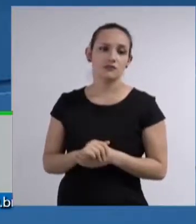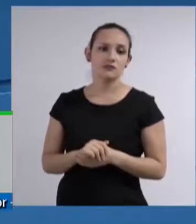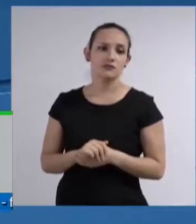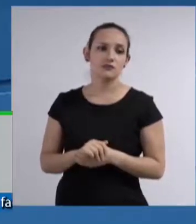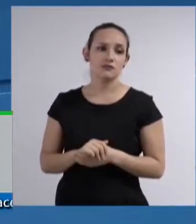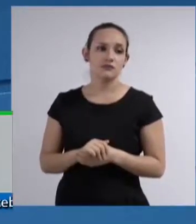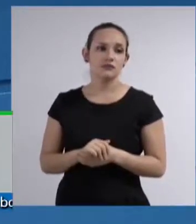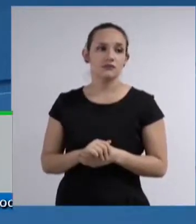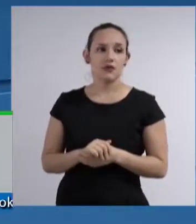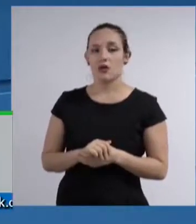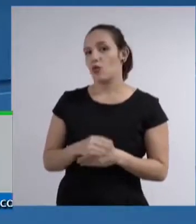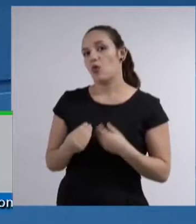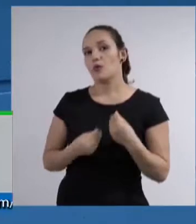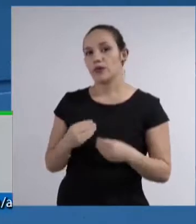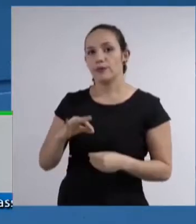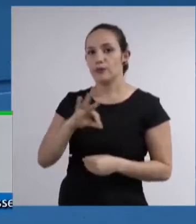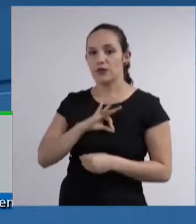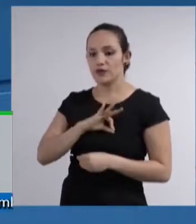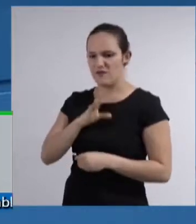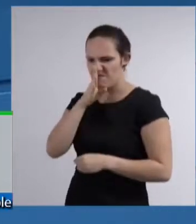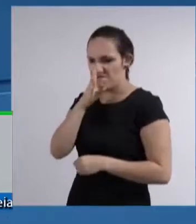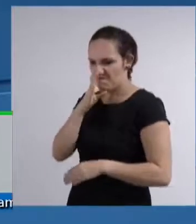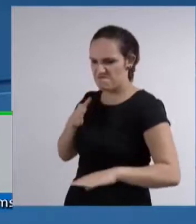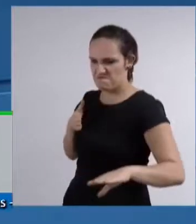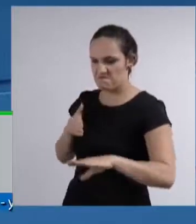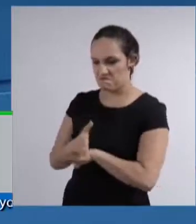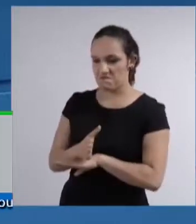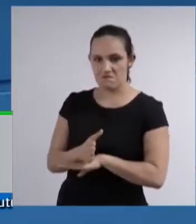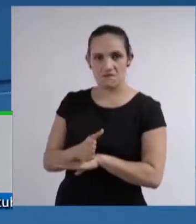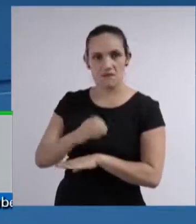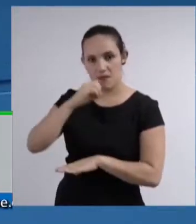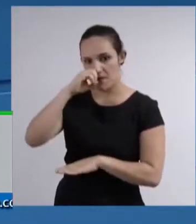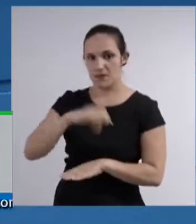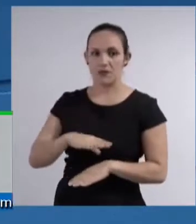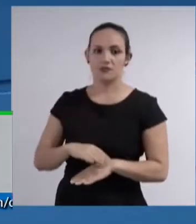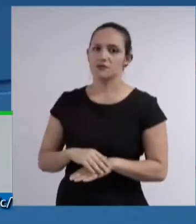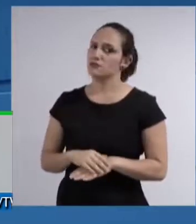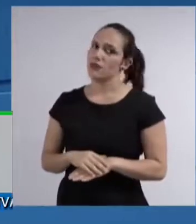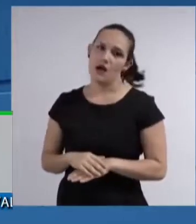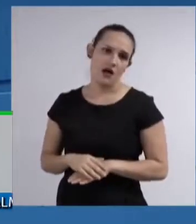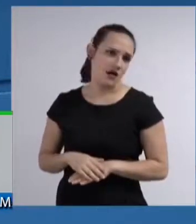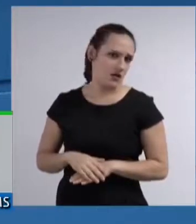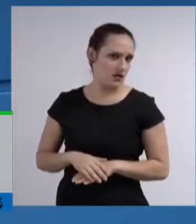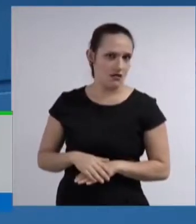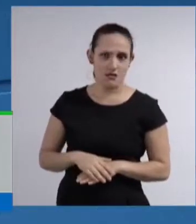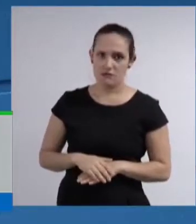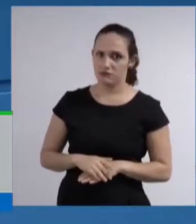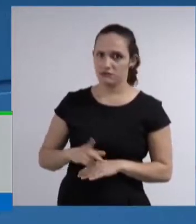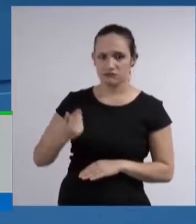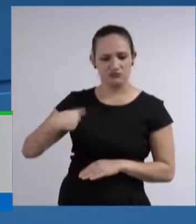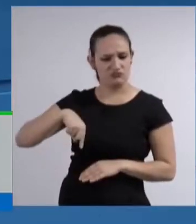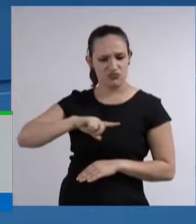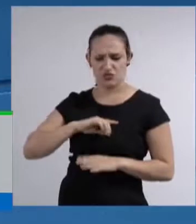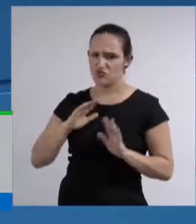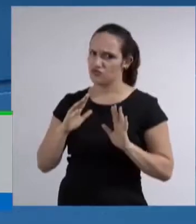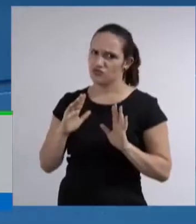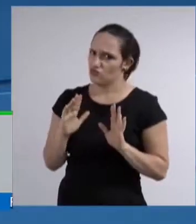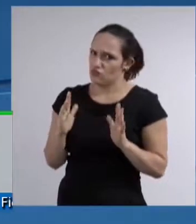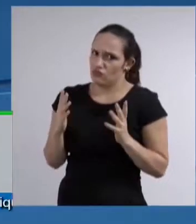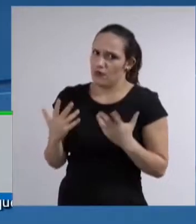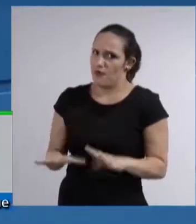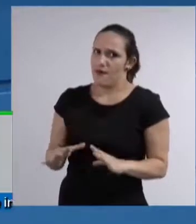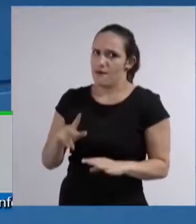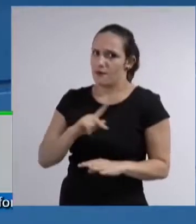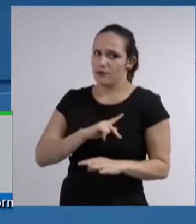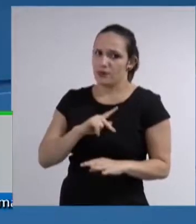vão chegar lá e já vão sendo truculentos, que a formação não é essa que é passada para eles. E o que me estranha também,